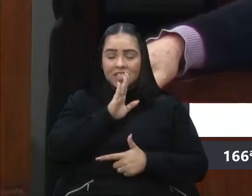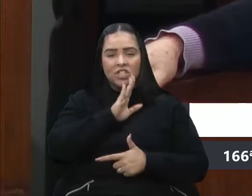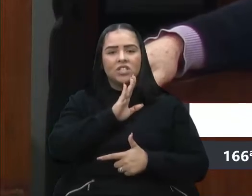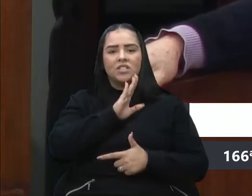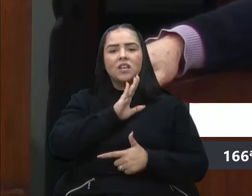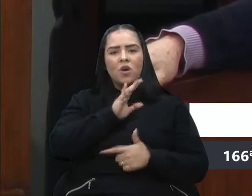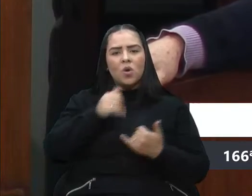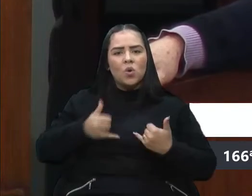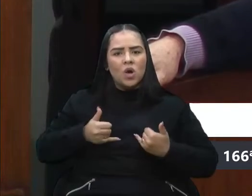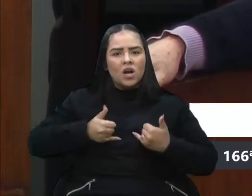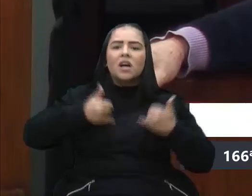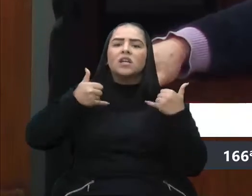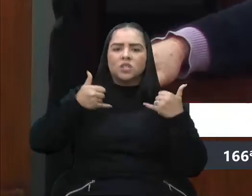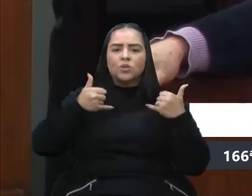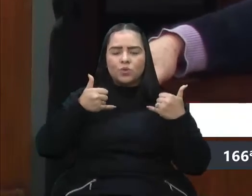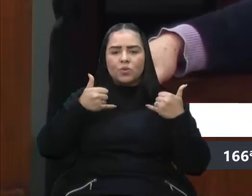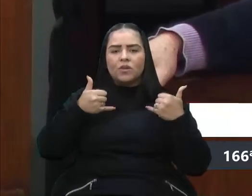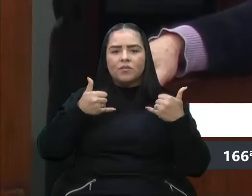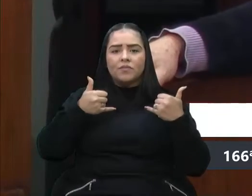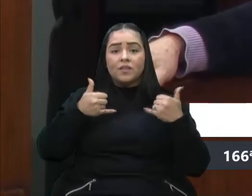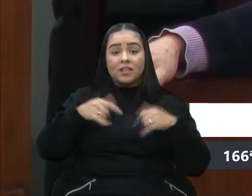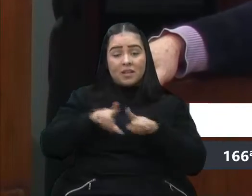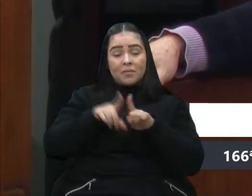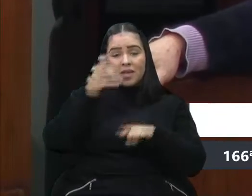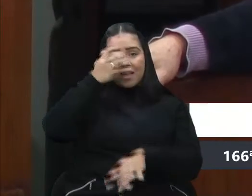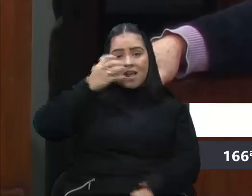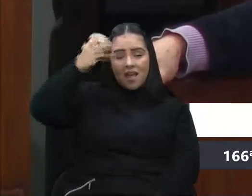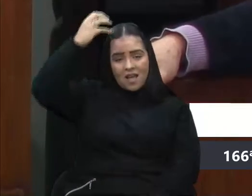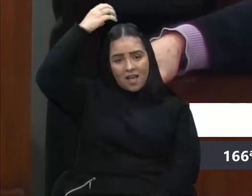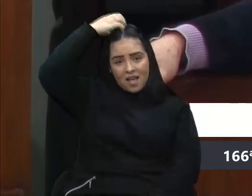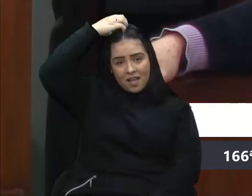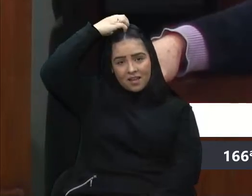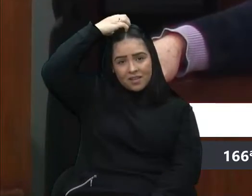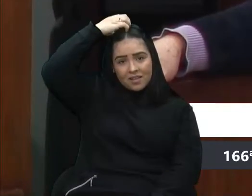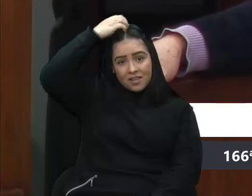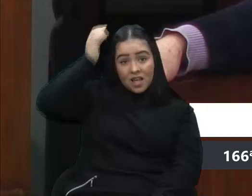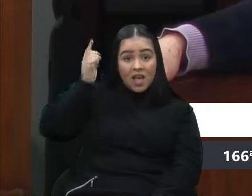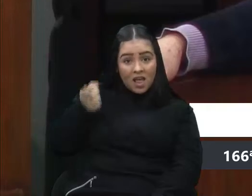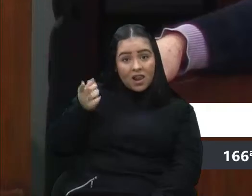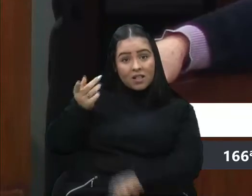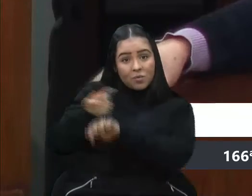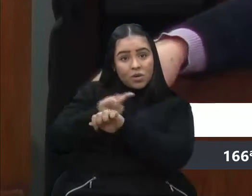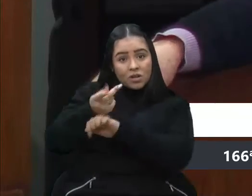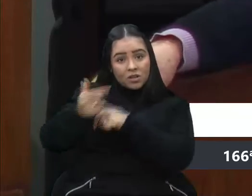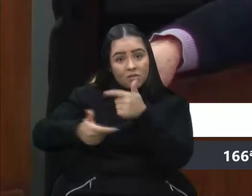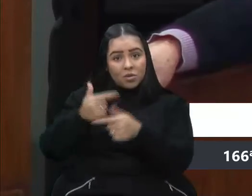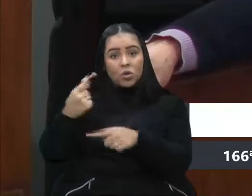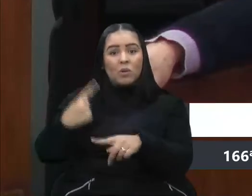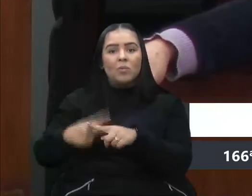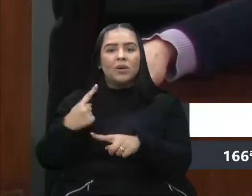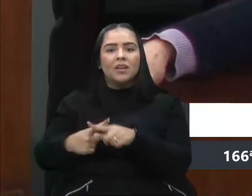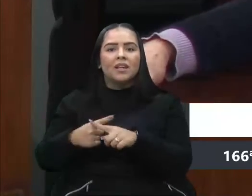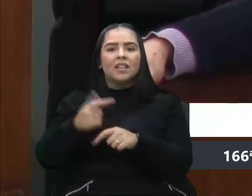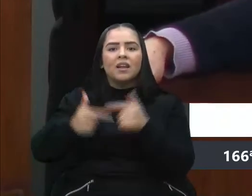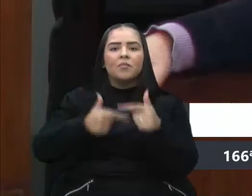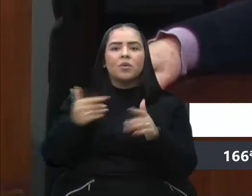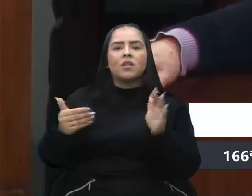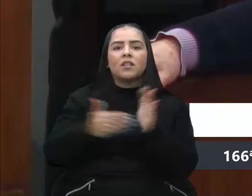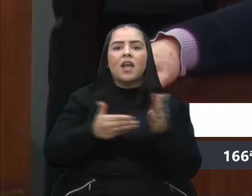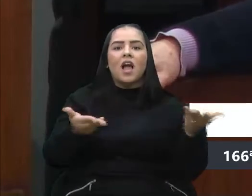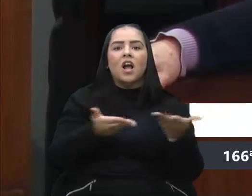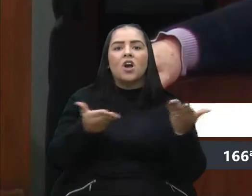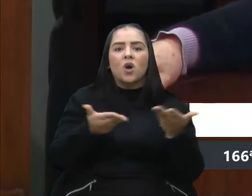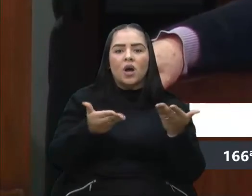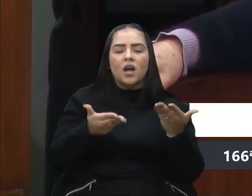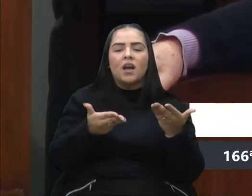Inclusive, comunidade caxiense, a nossa rainha está procurando emprego. Por quê? Porque trabalhou até agora para a Festa da Uva de